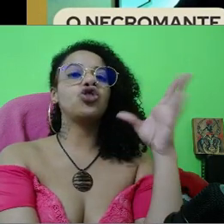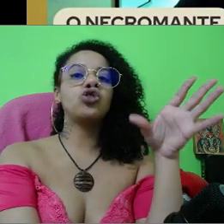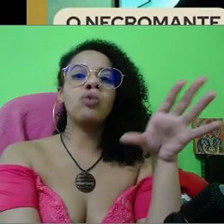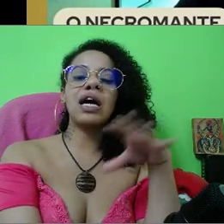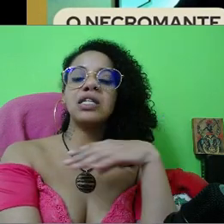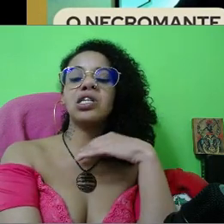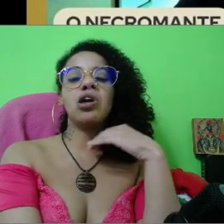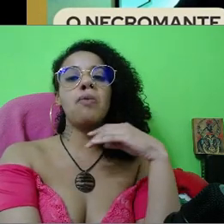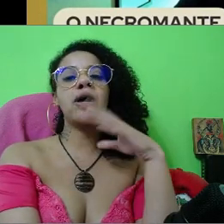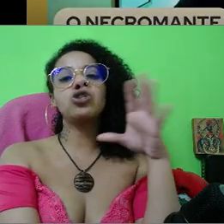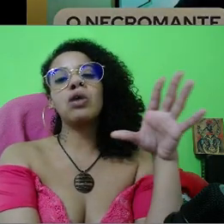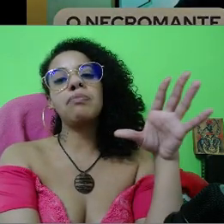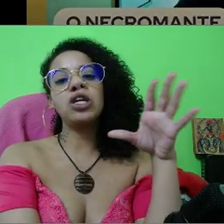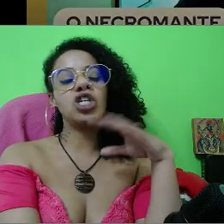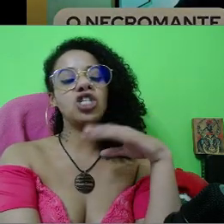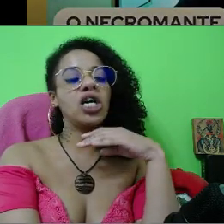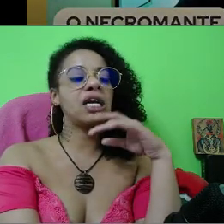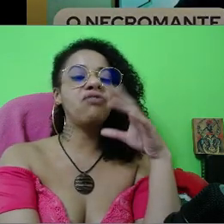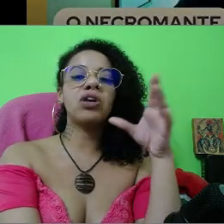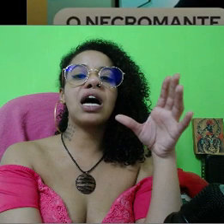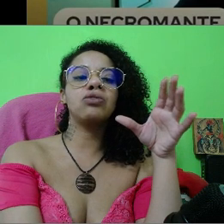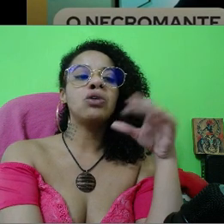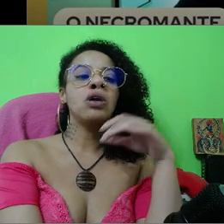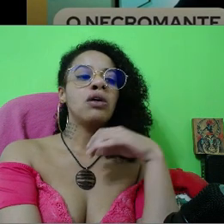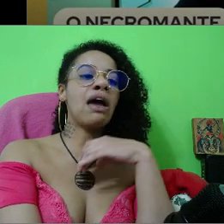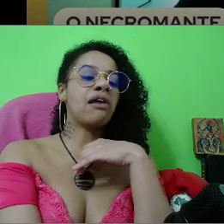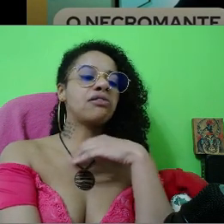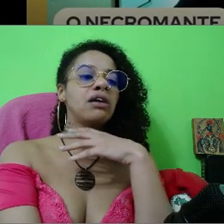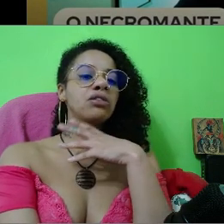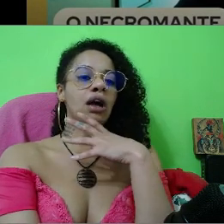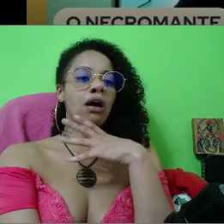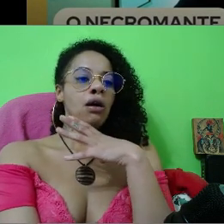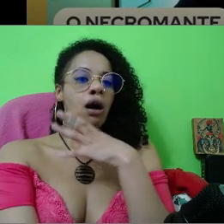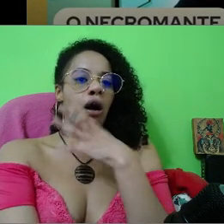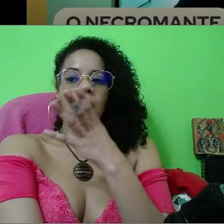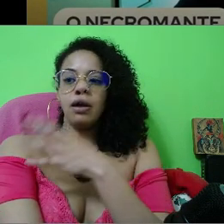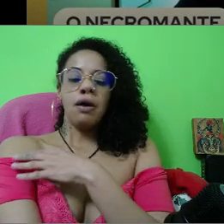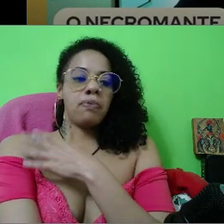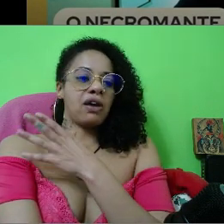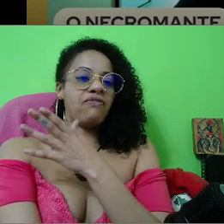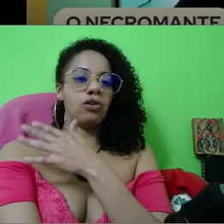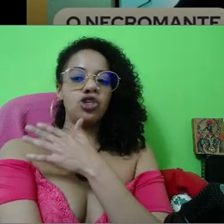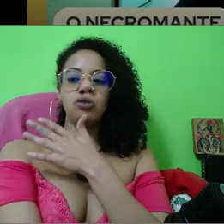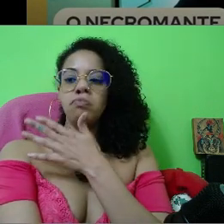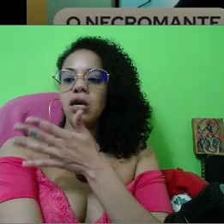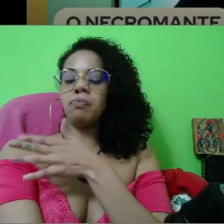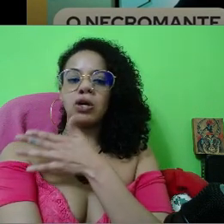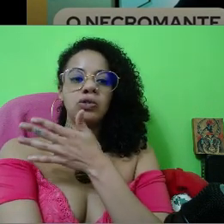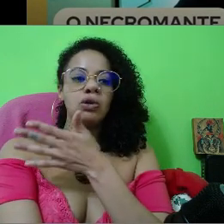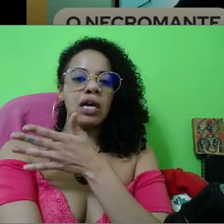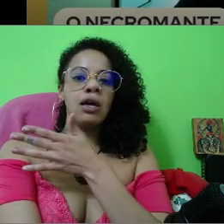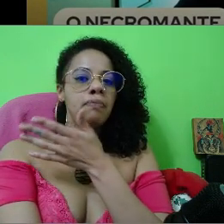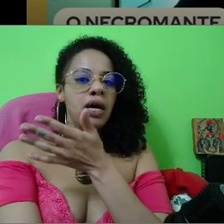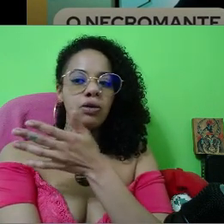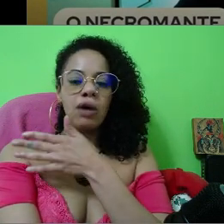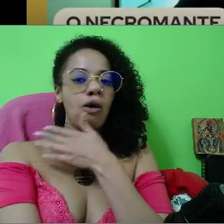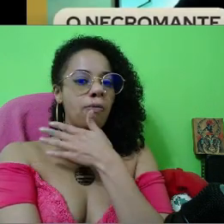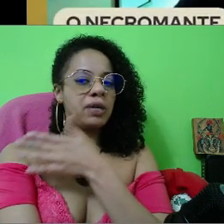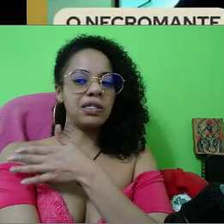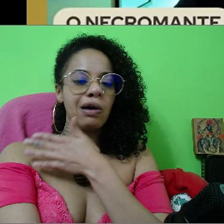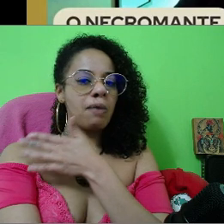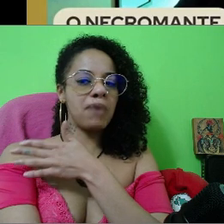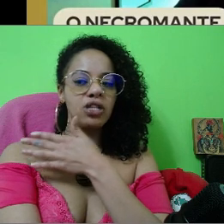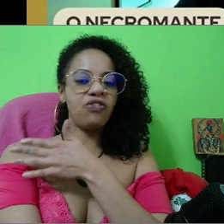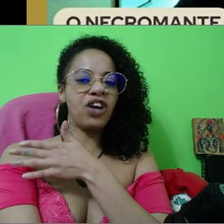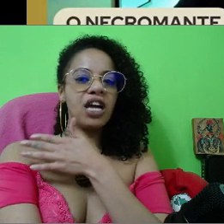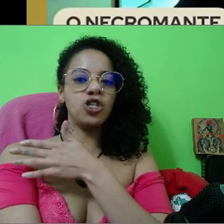começaram lá com Jô Soares que eu particularmente achei equivocado é tanta ai porque falou de mim porque não sei o quê mano